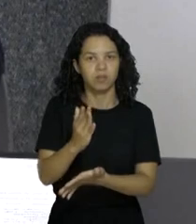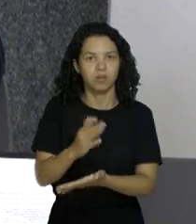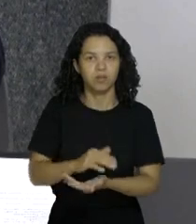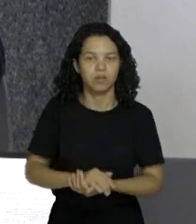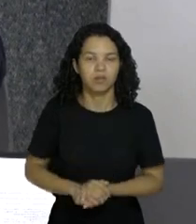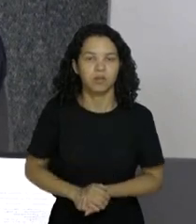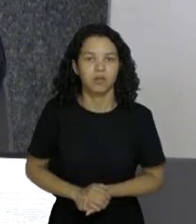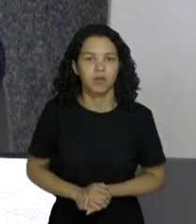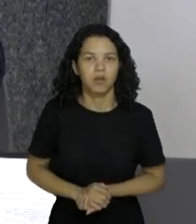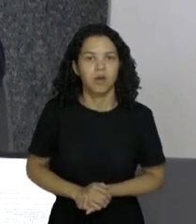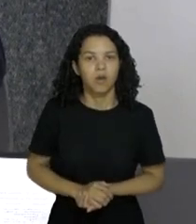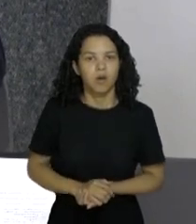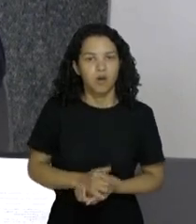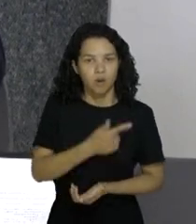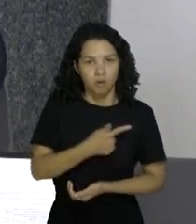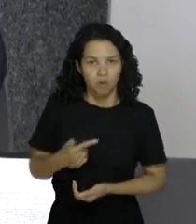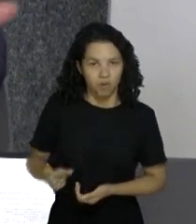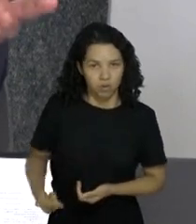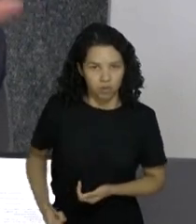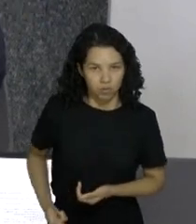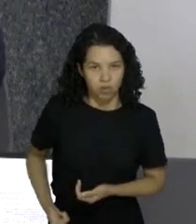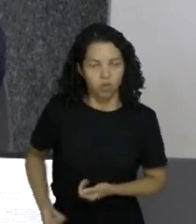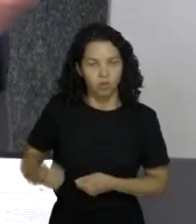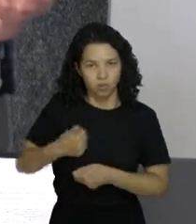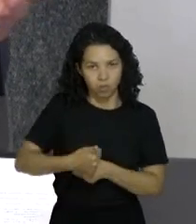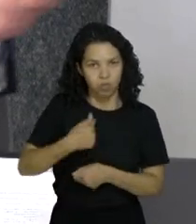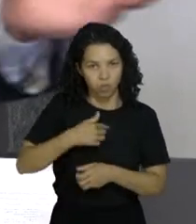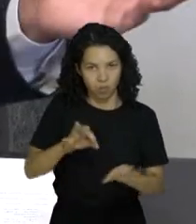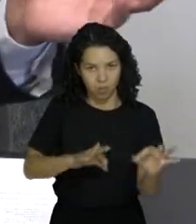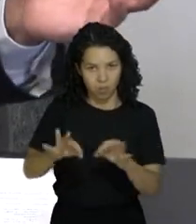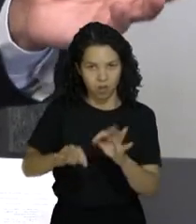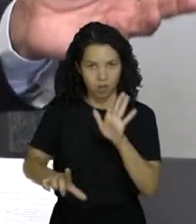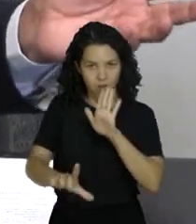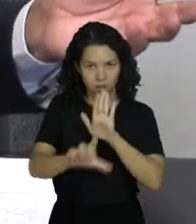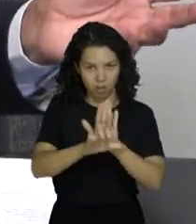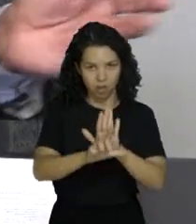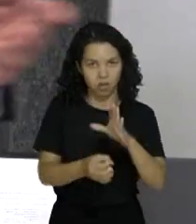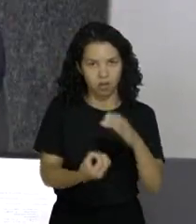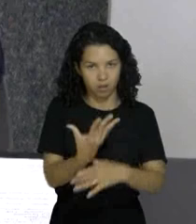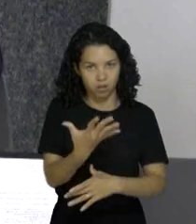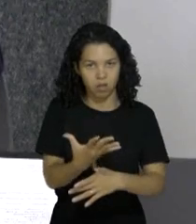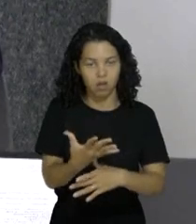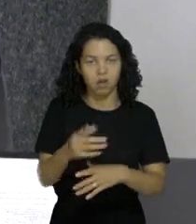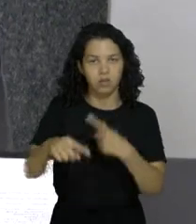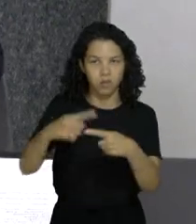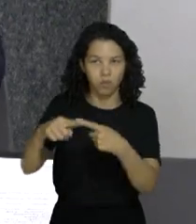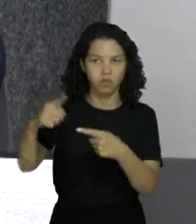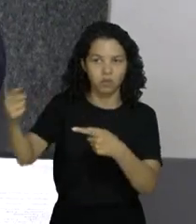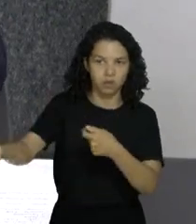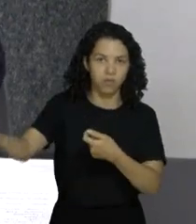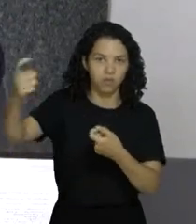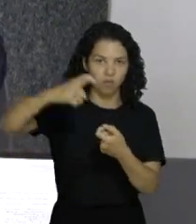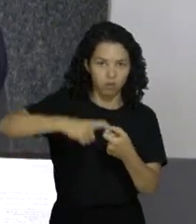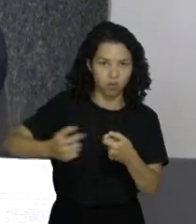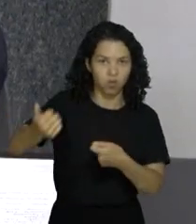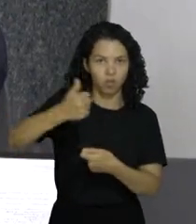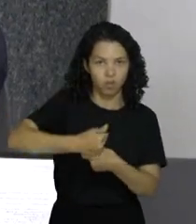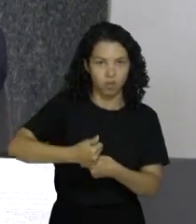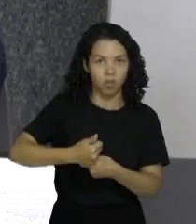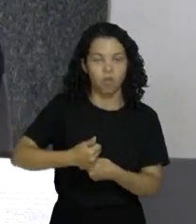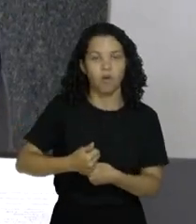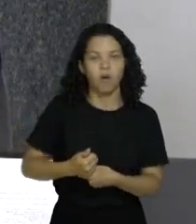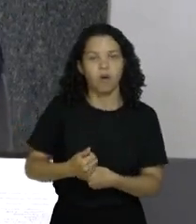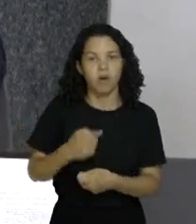Governador fez a lei o Luiz Henrique voltou esses dias passam rapidamente né e na volta a lei já tava aqui na Assembleia eu vim para cá